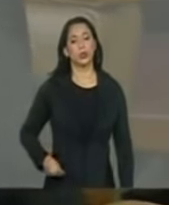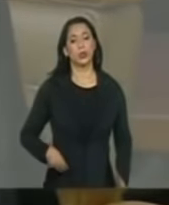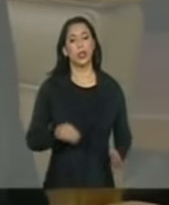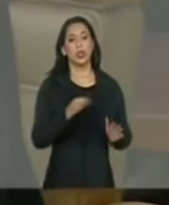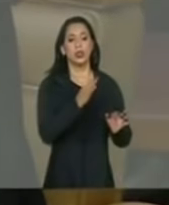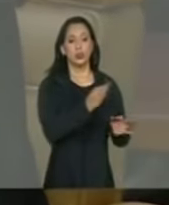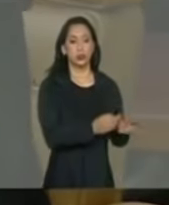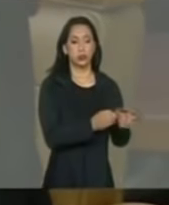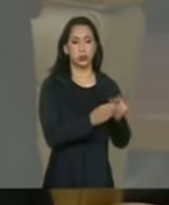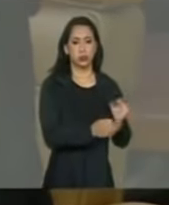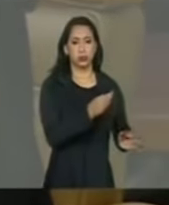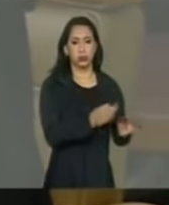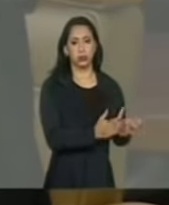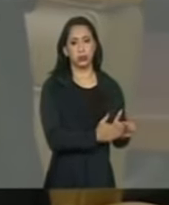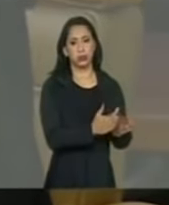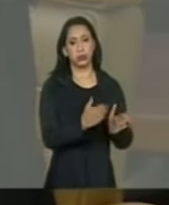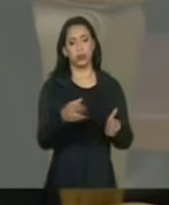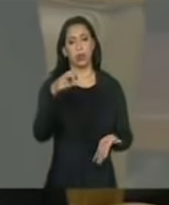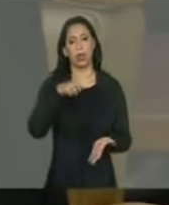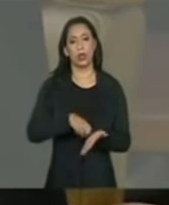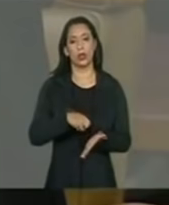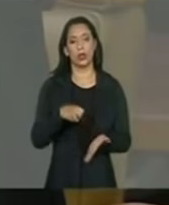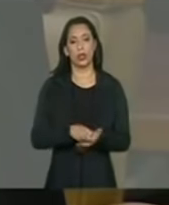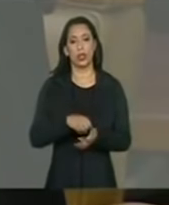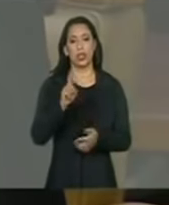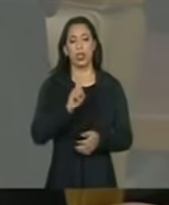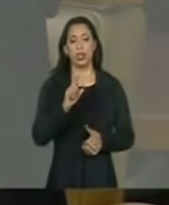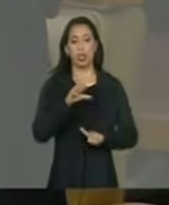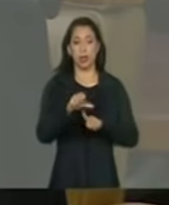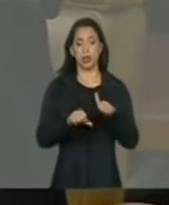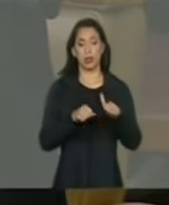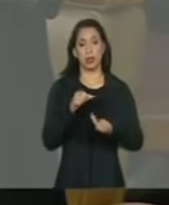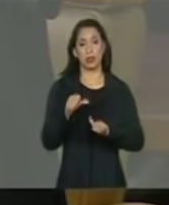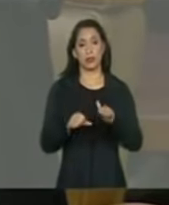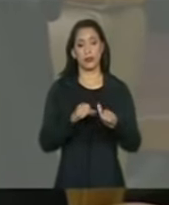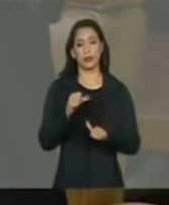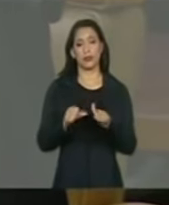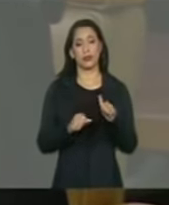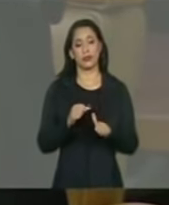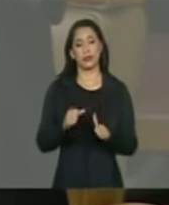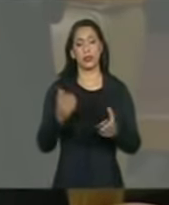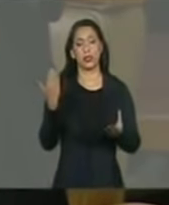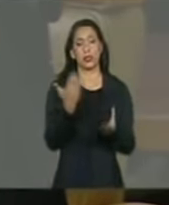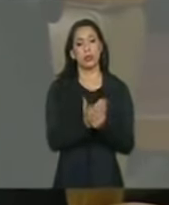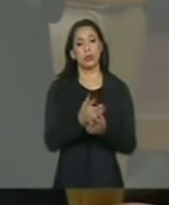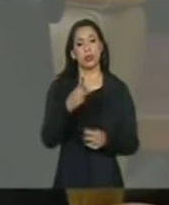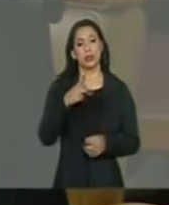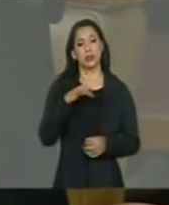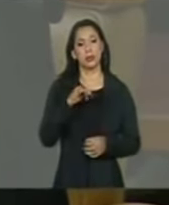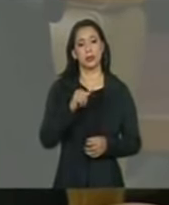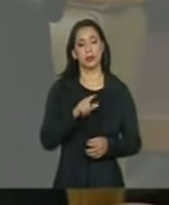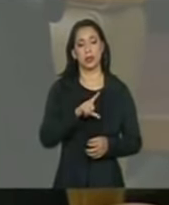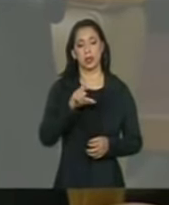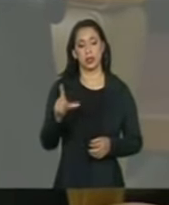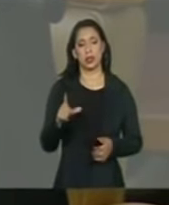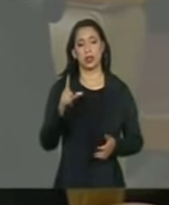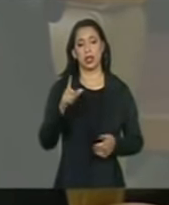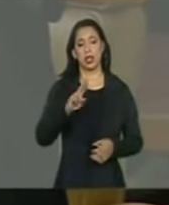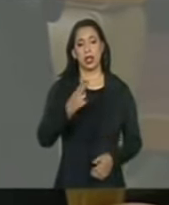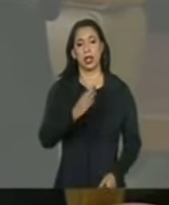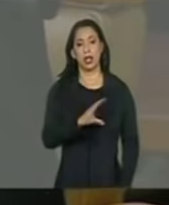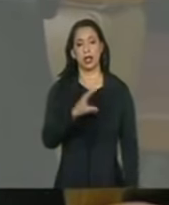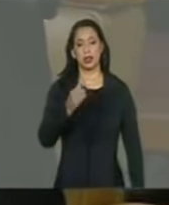diz penal condenatória não revogou os dispositivos do código de processo penal que prevê a prisão processual agassi